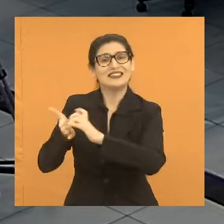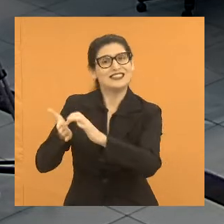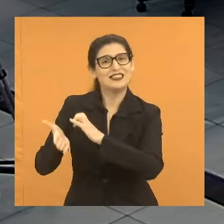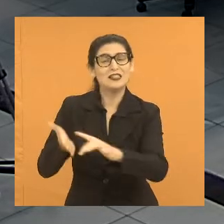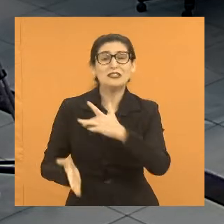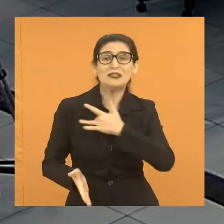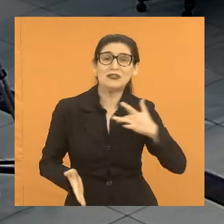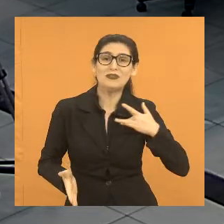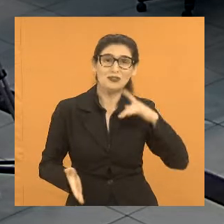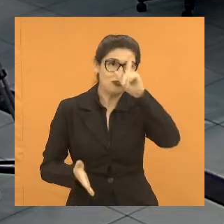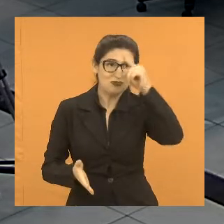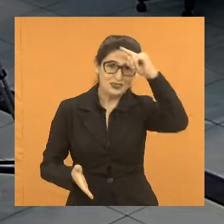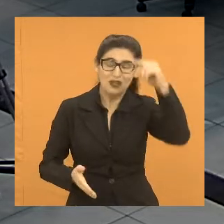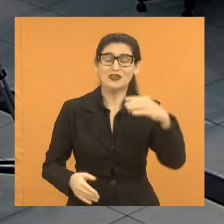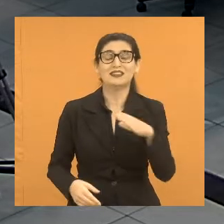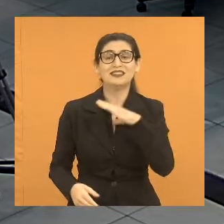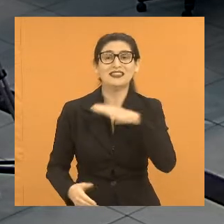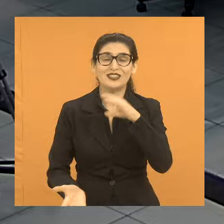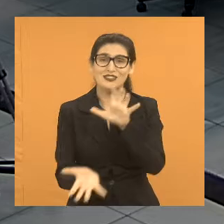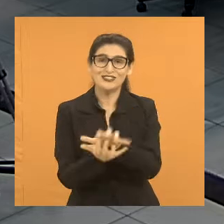do município de Jacareí.